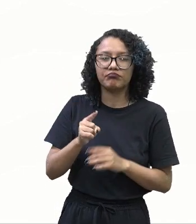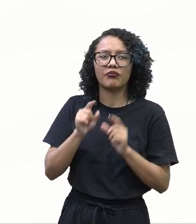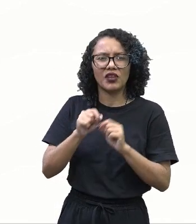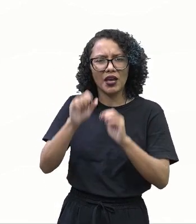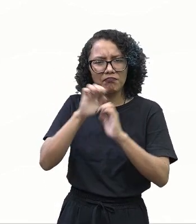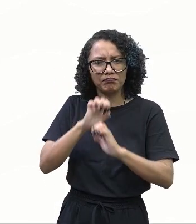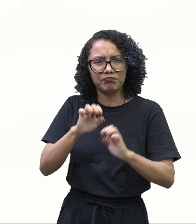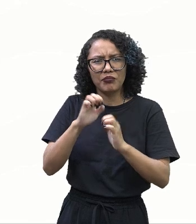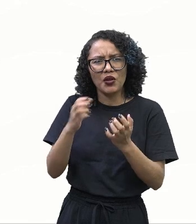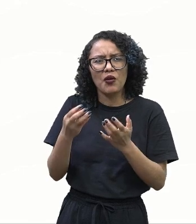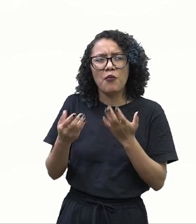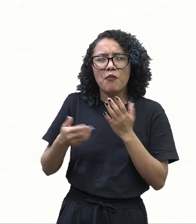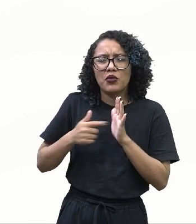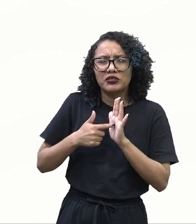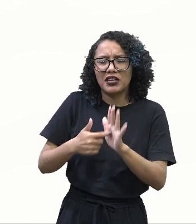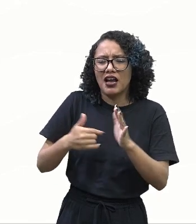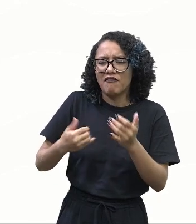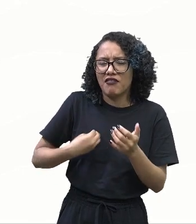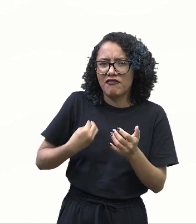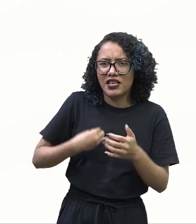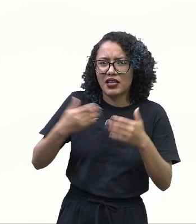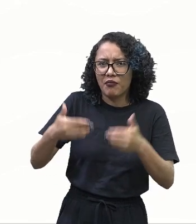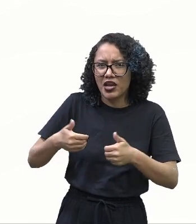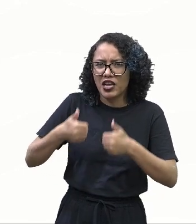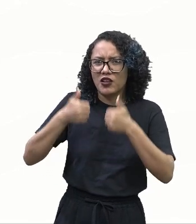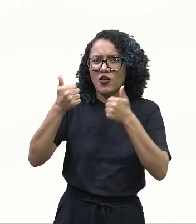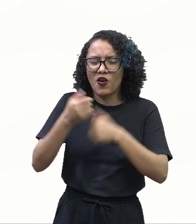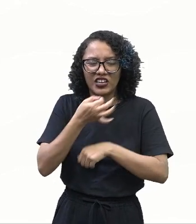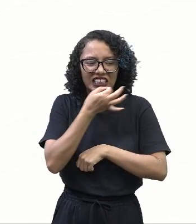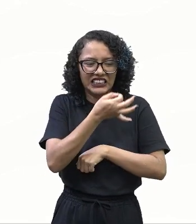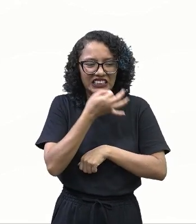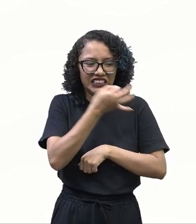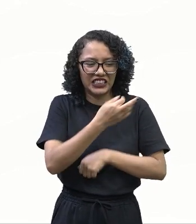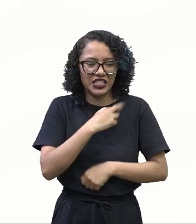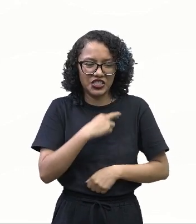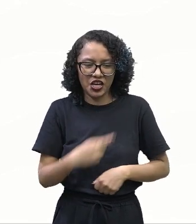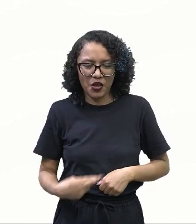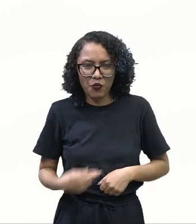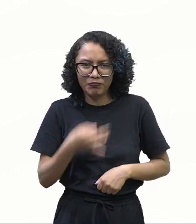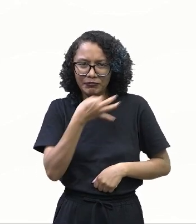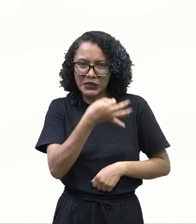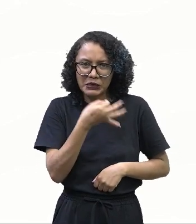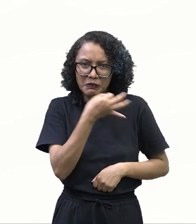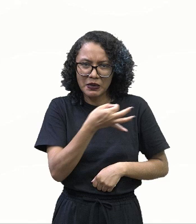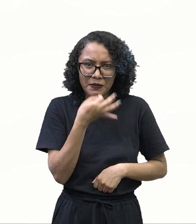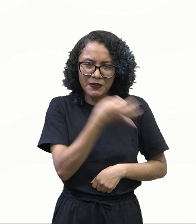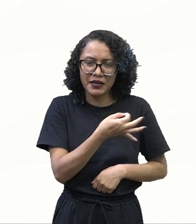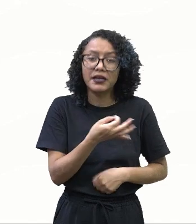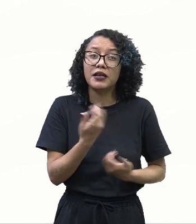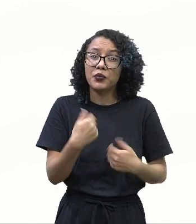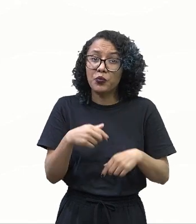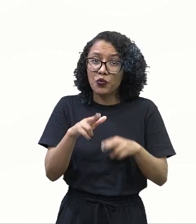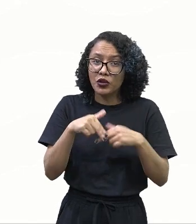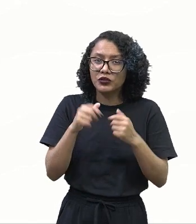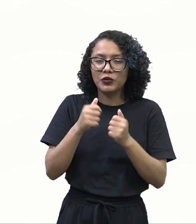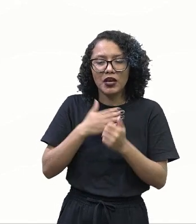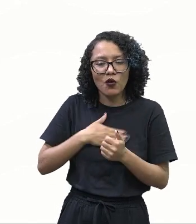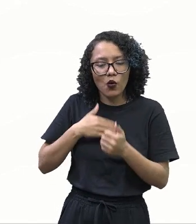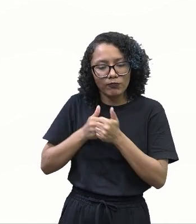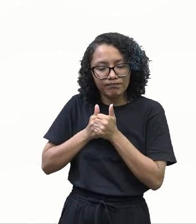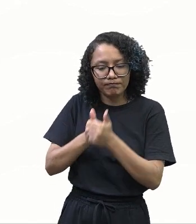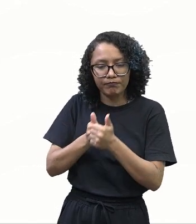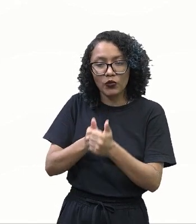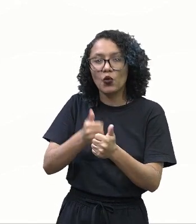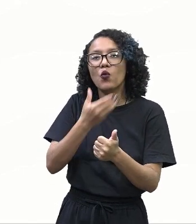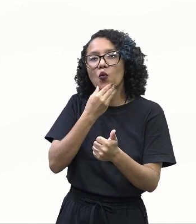vida, criticava o descaso do governo republicano, então eles vão acabar seguindo Antônio